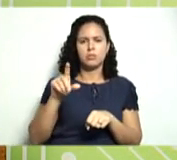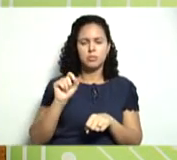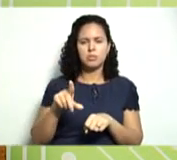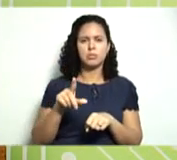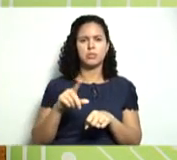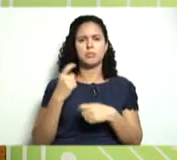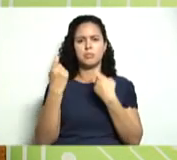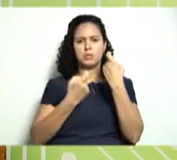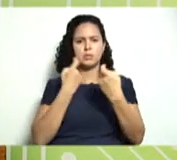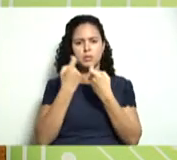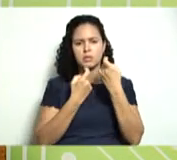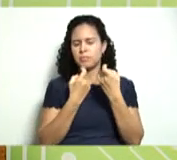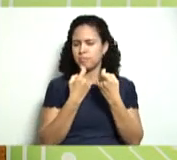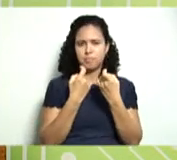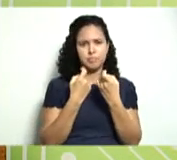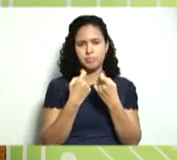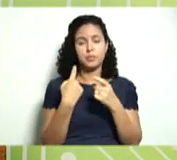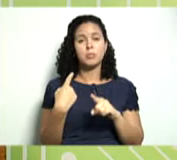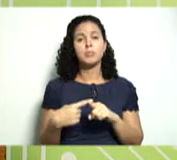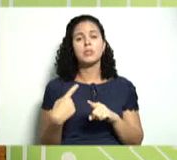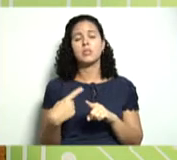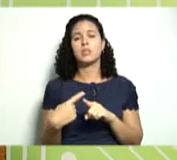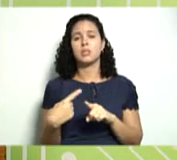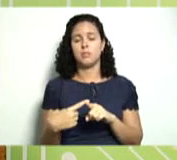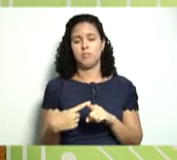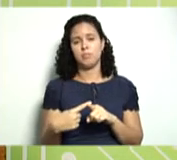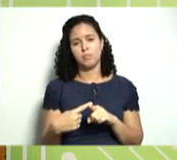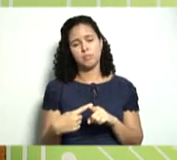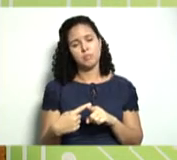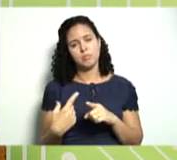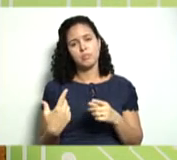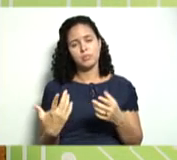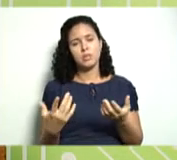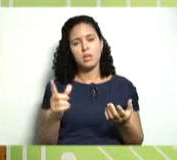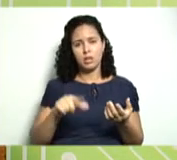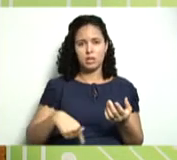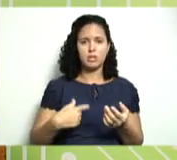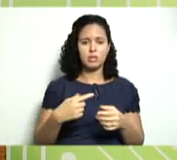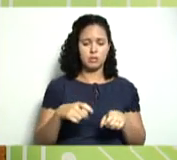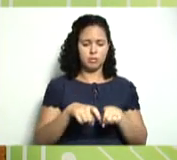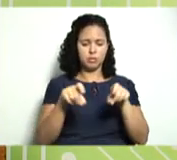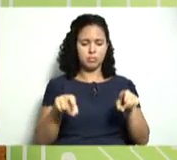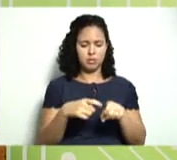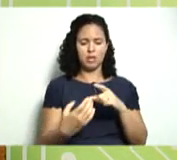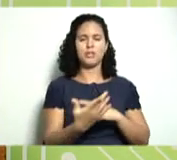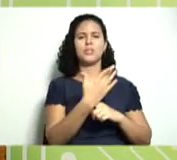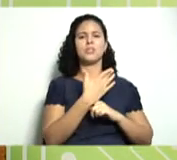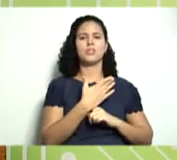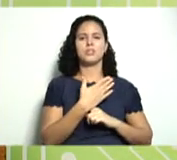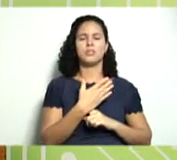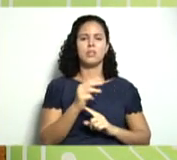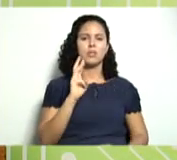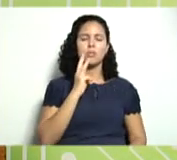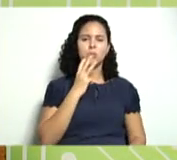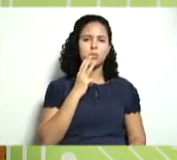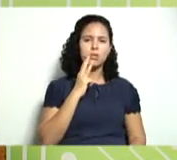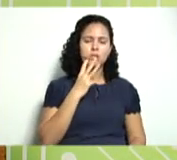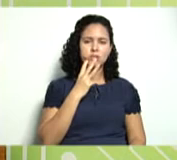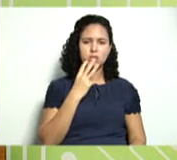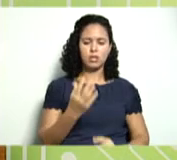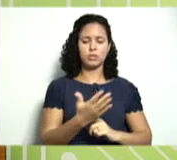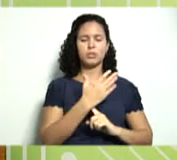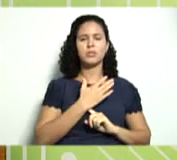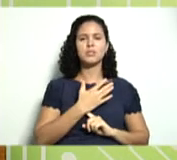verde porque é o saldo do de uma situação onde que o computador é parceiro o software word editor de texto é um